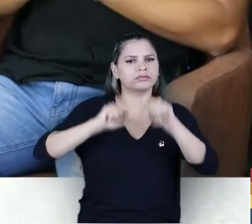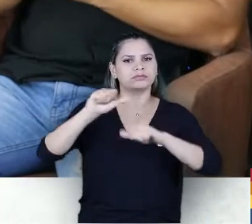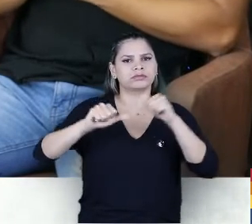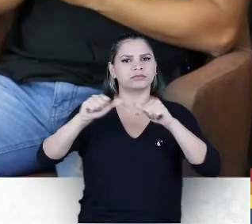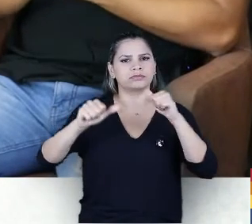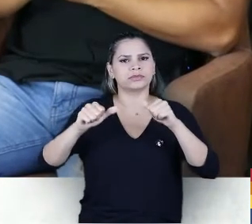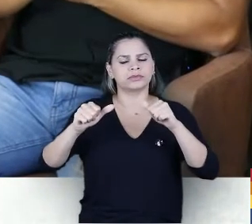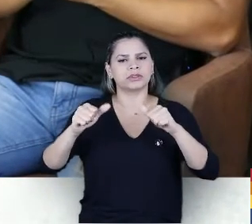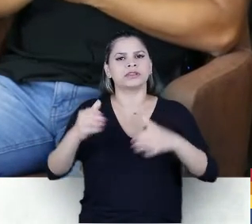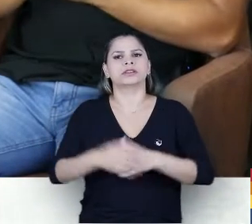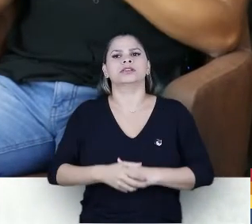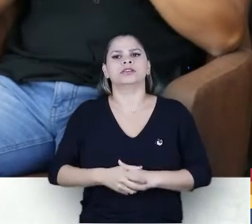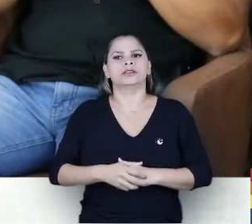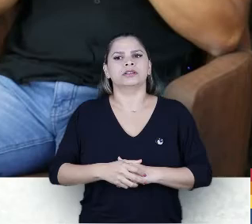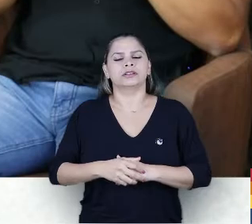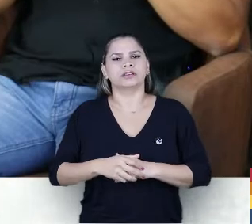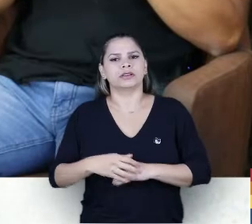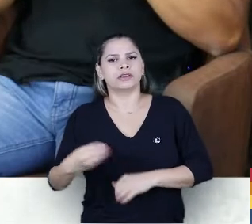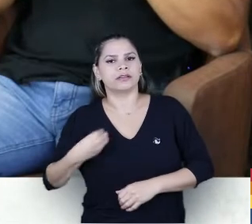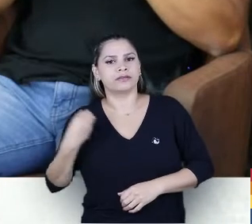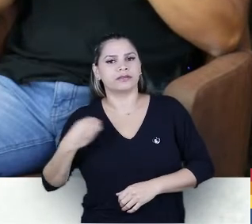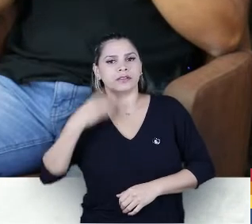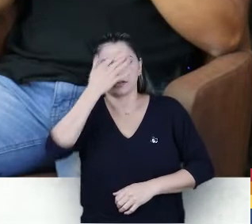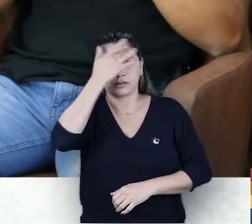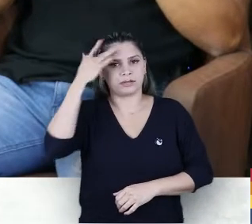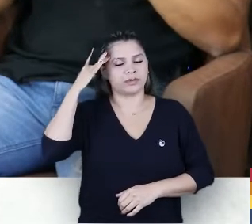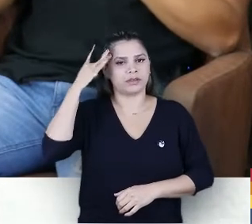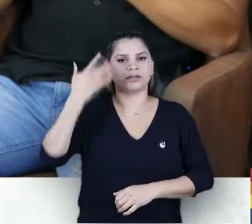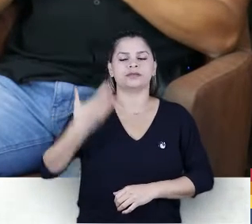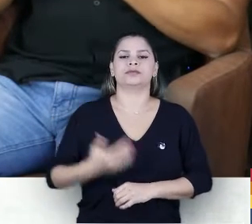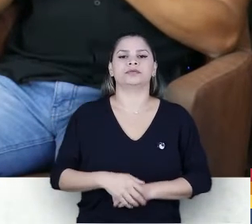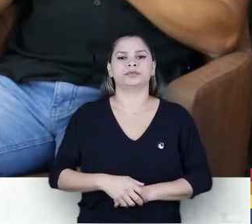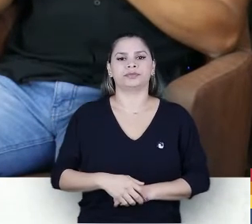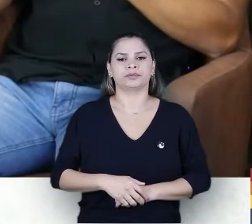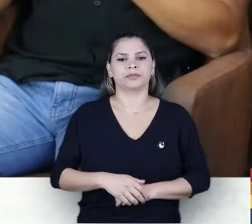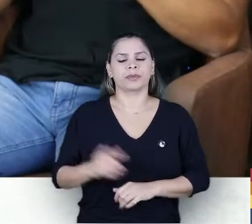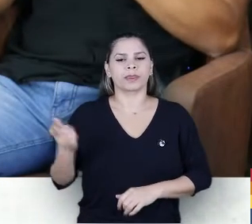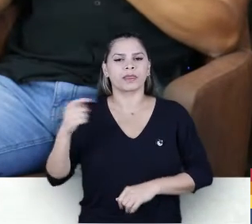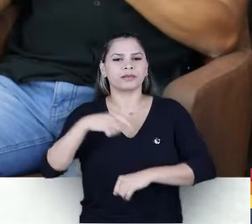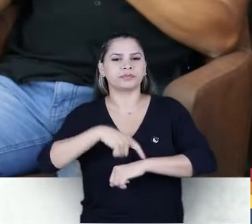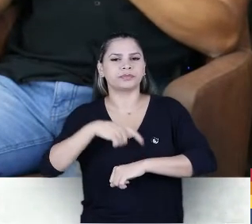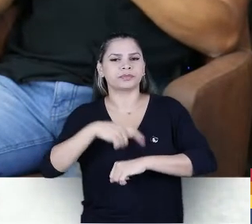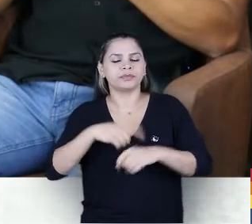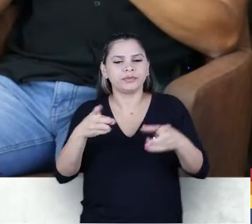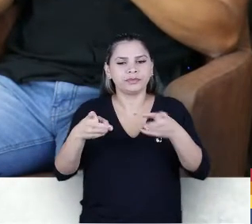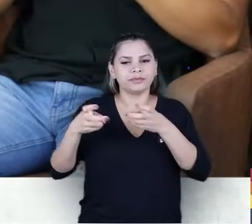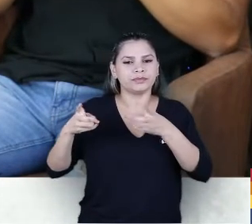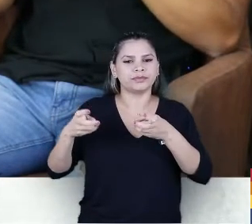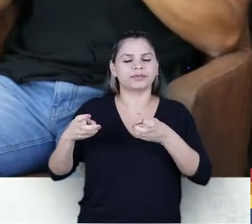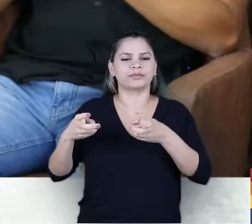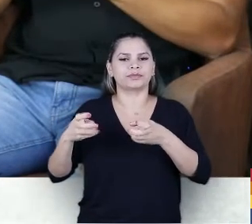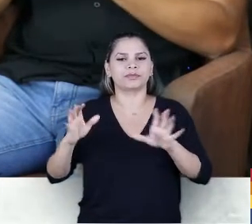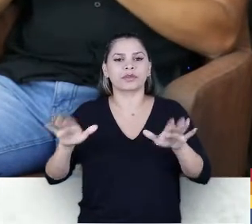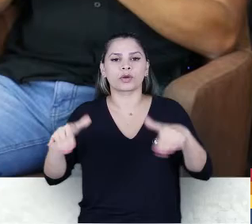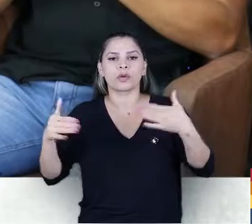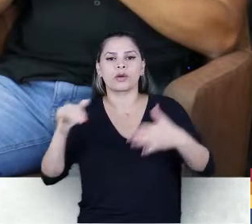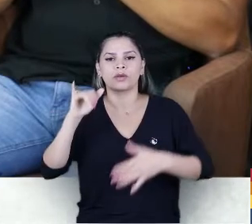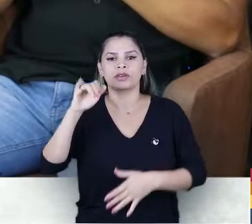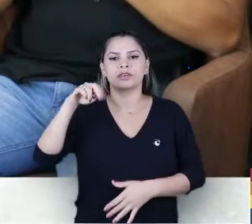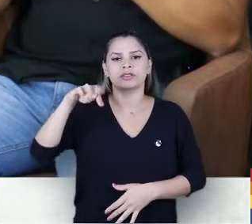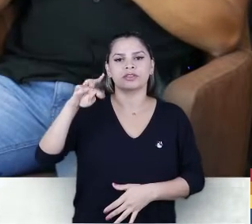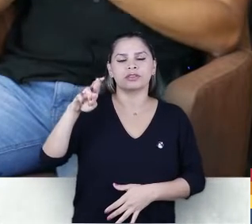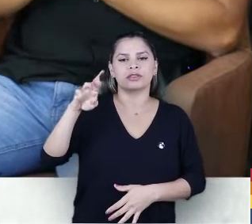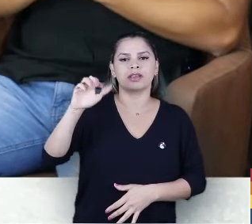gente mostrou para eles que o conhecimento ele tem esse poder transformador de intervir na realidade social das